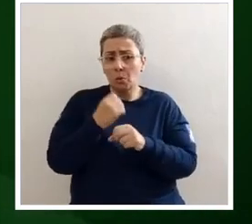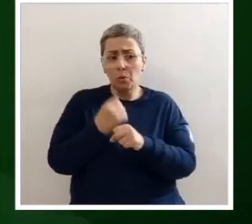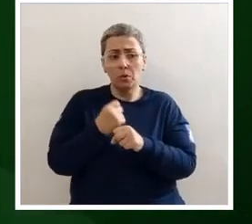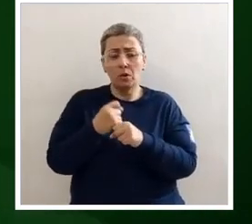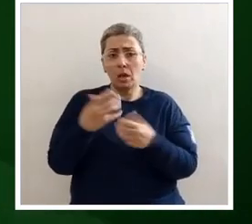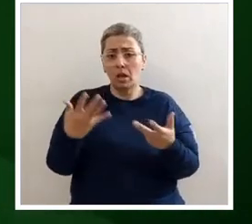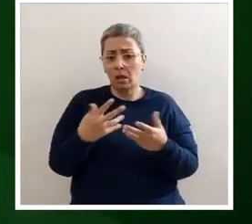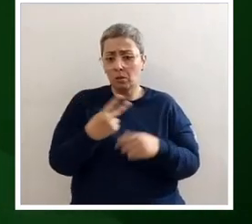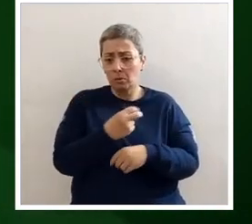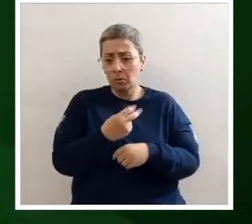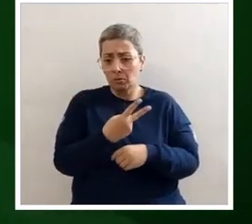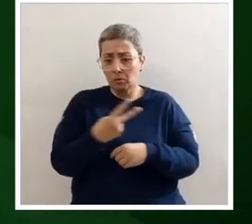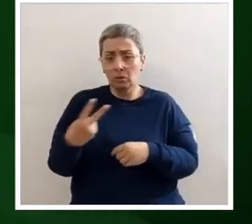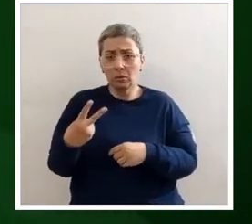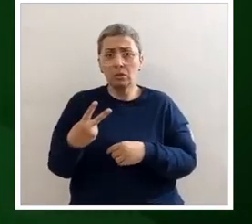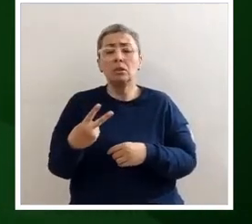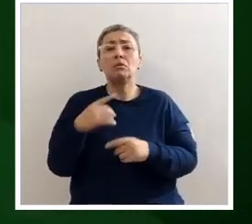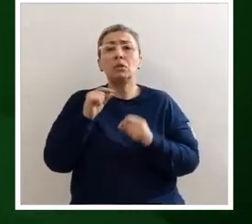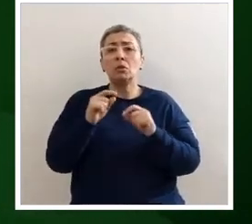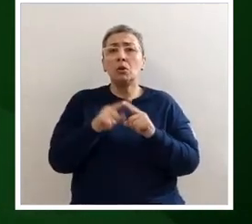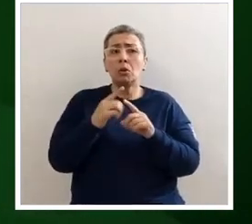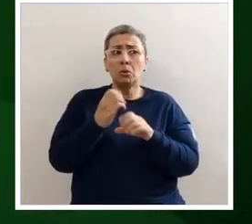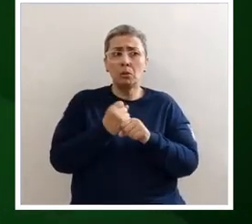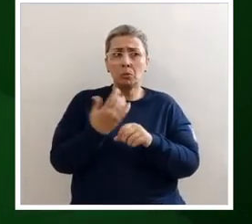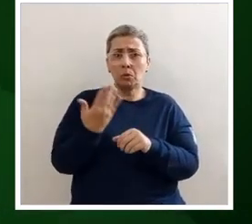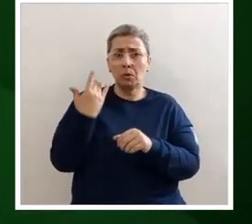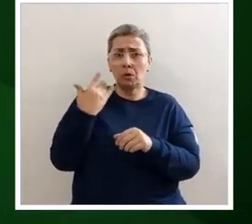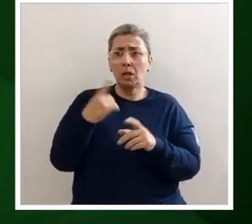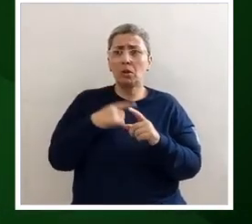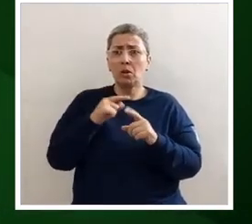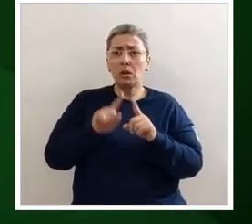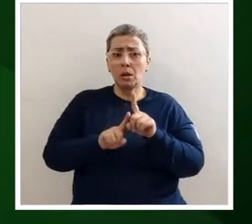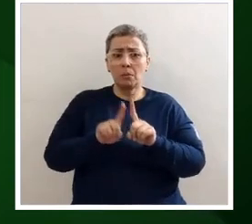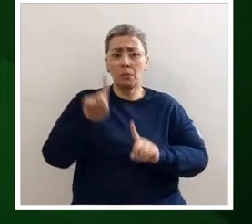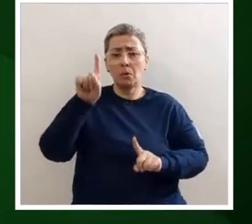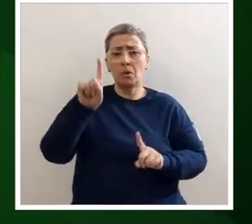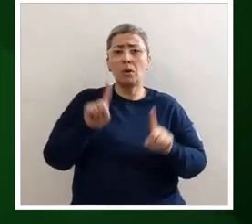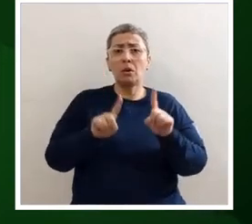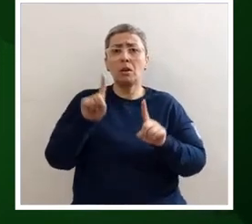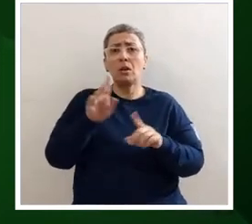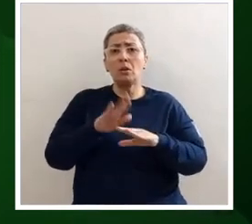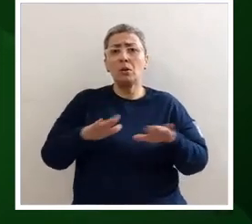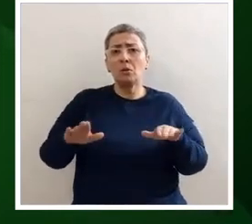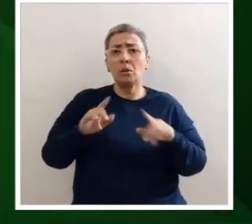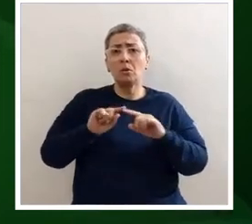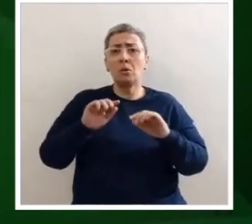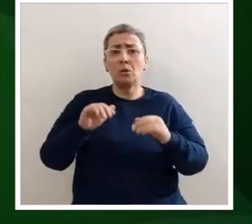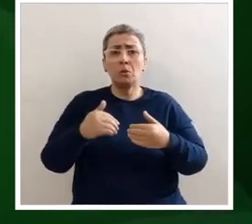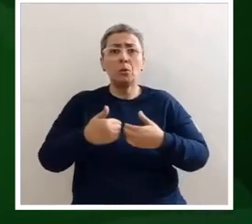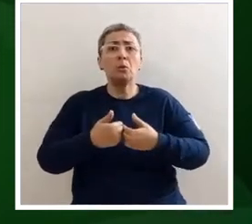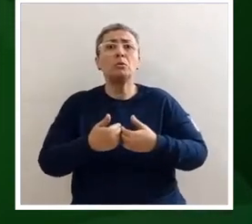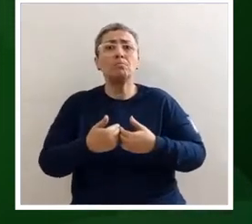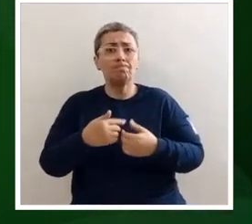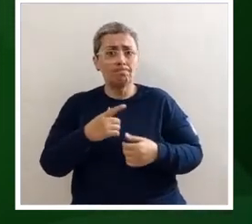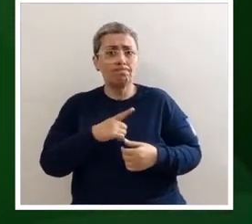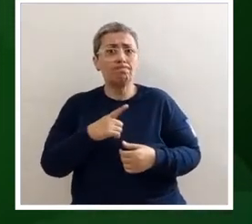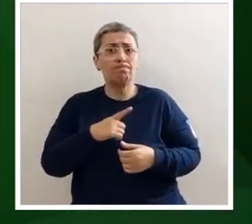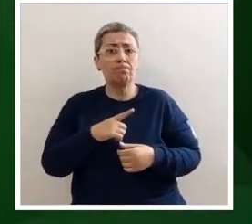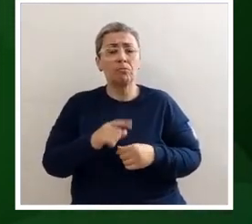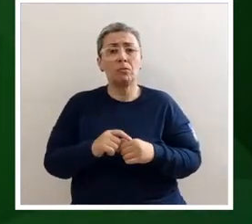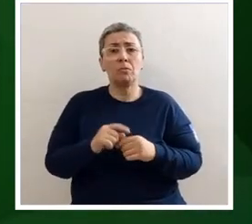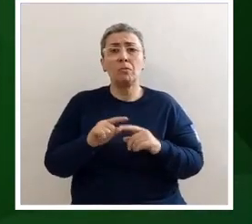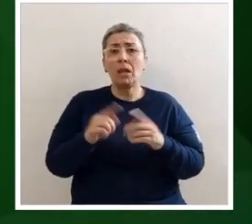estão deste ano de 2022 os dados anteriores a coluna maior era de criança com transtorno de espectro autista